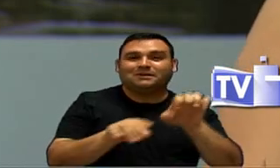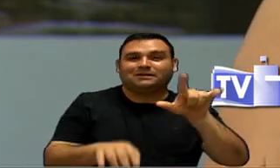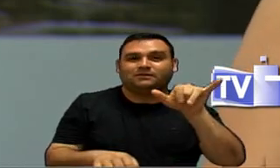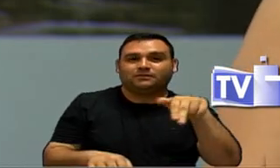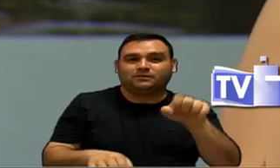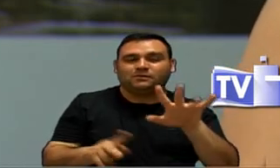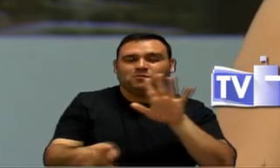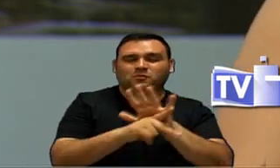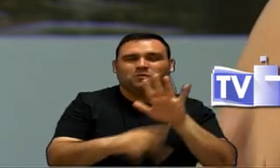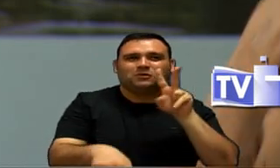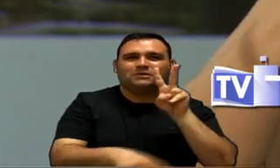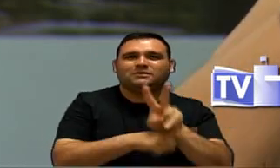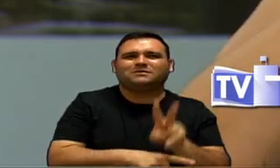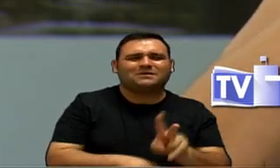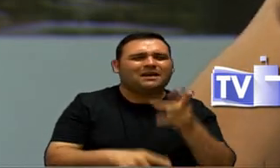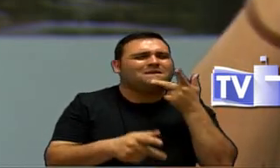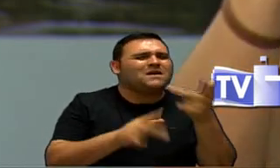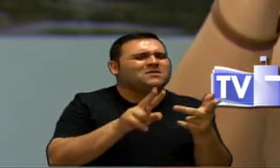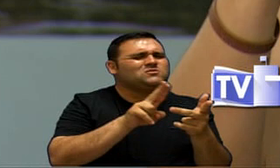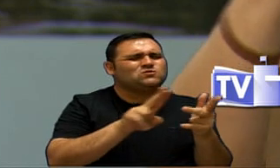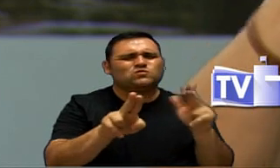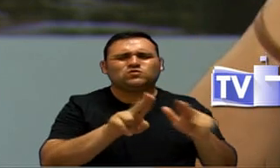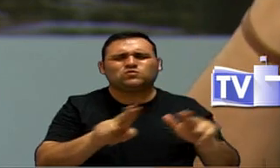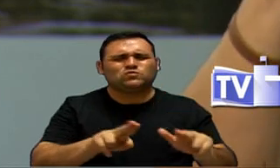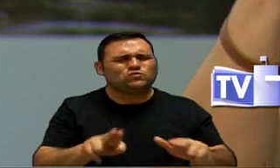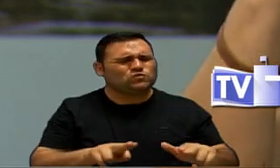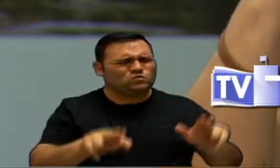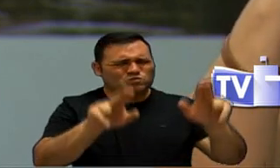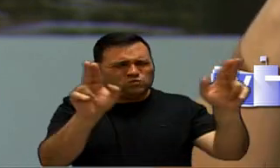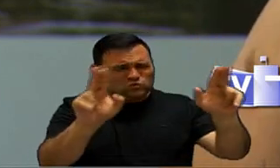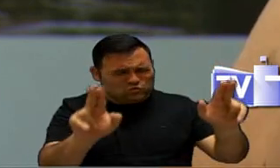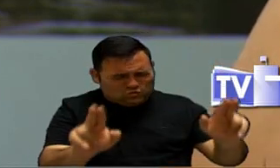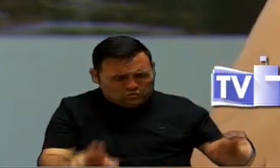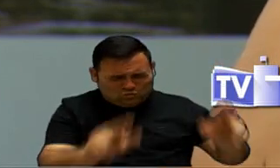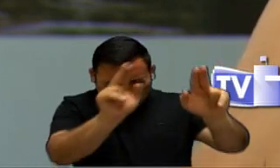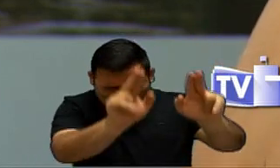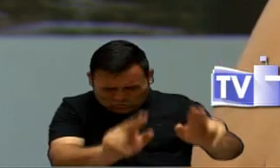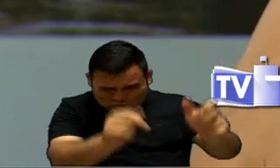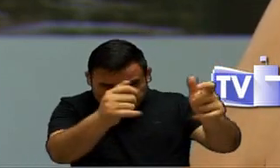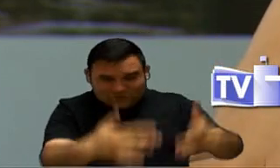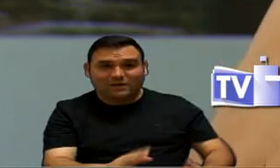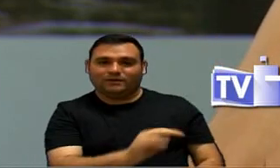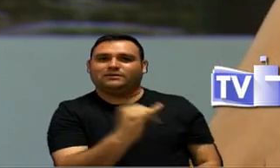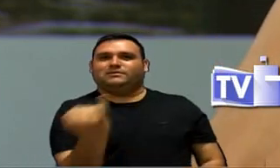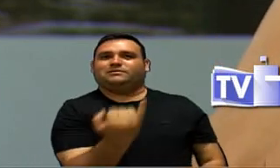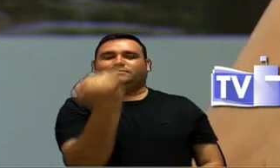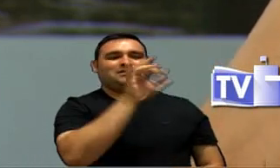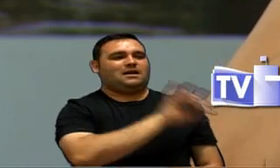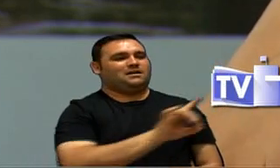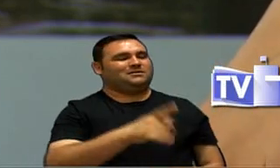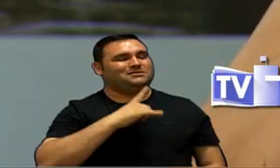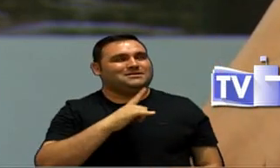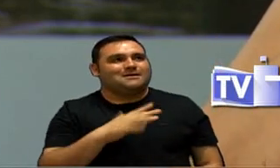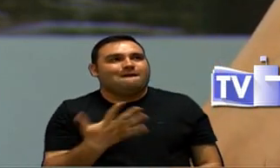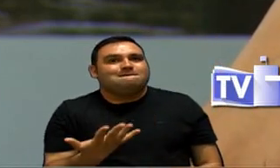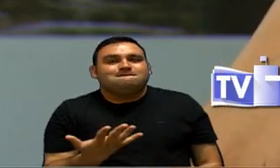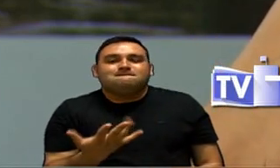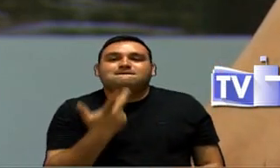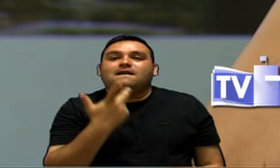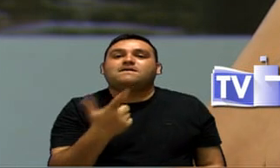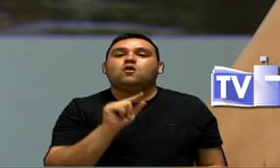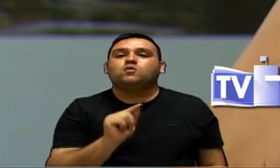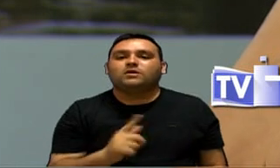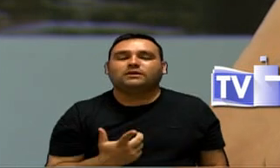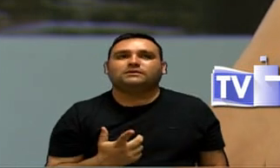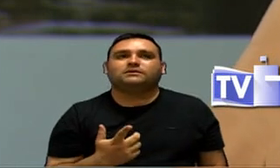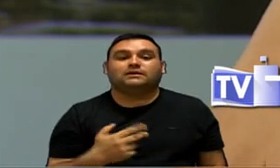Defensoria. Assim, queria citar todo mundo, nominar todo mundo, né, da importância de todo mundo, mas dizer que,